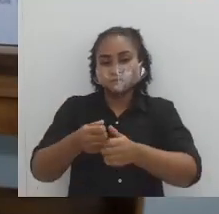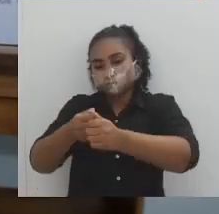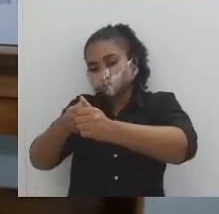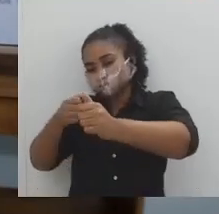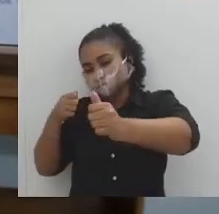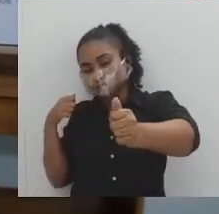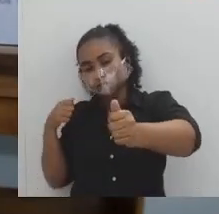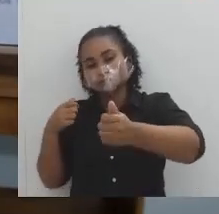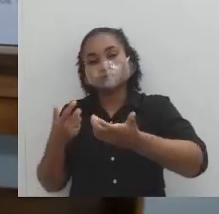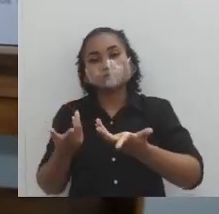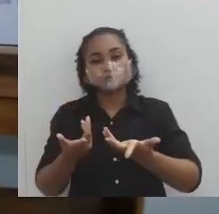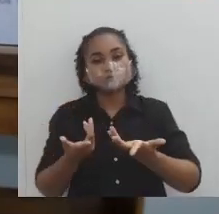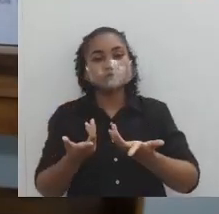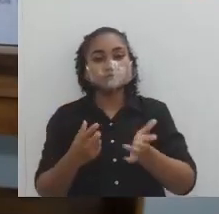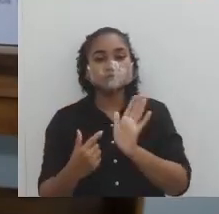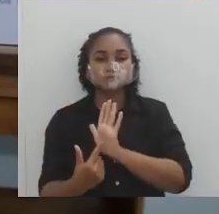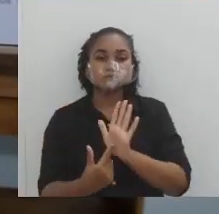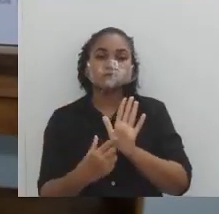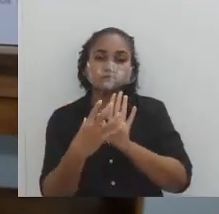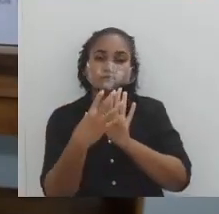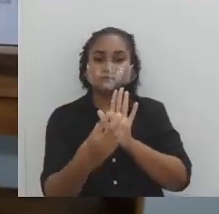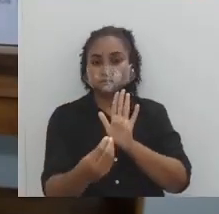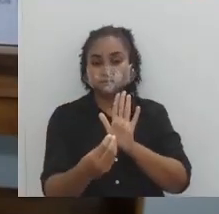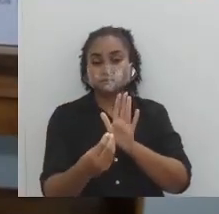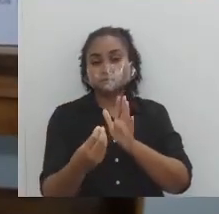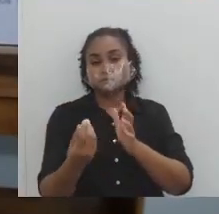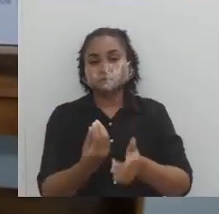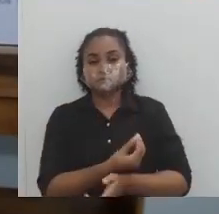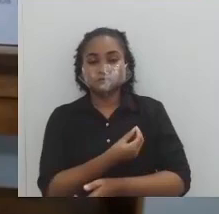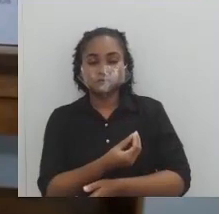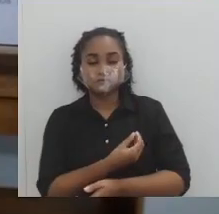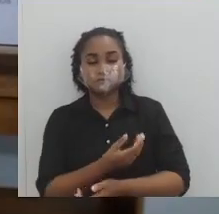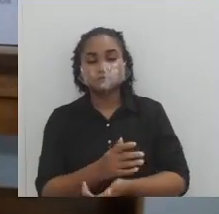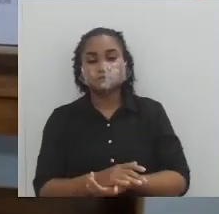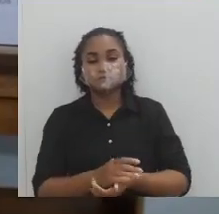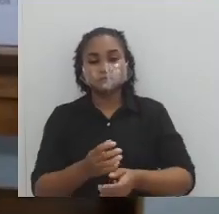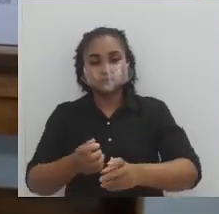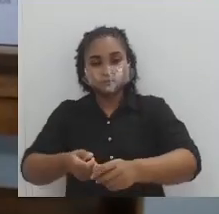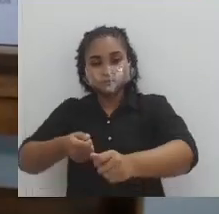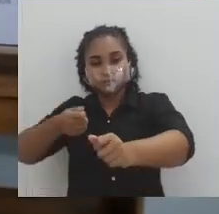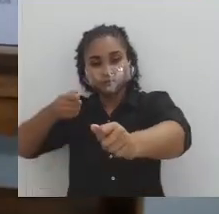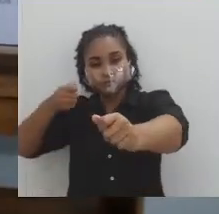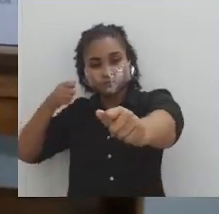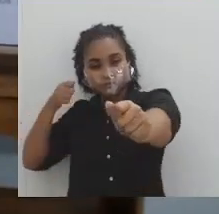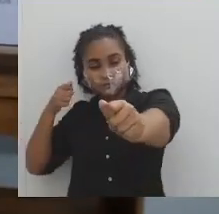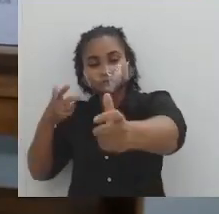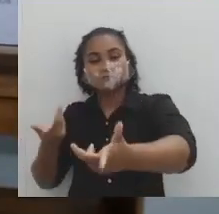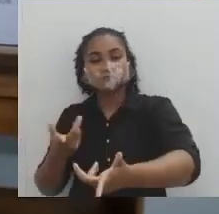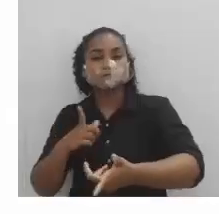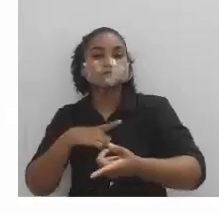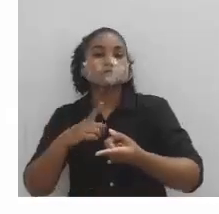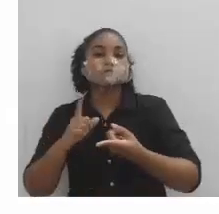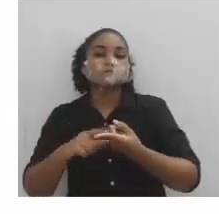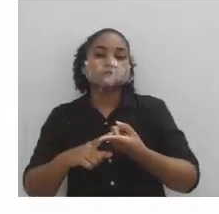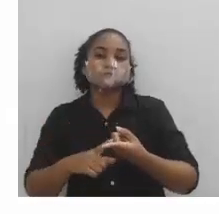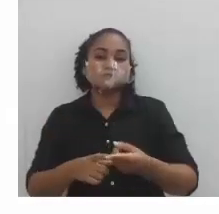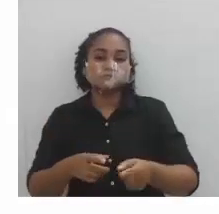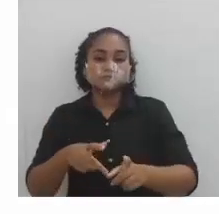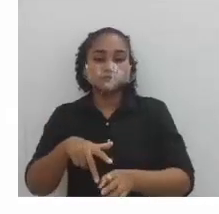imitar de reproduzir essas questões de luta. Por exemplo, o arco e flecha, o cavalo de